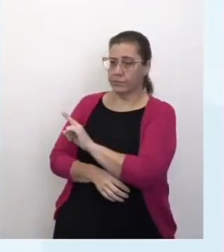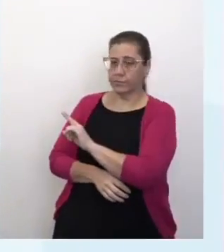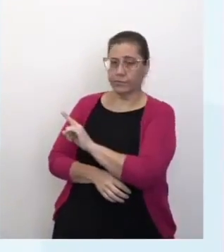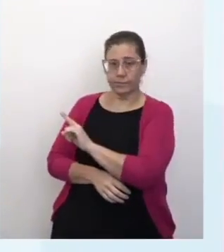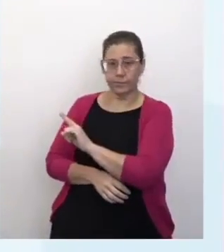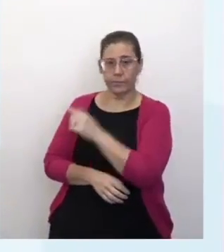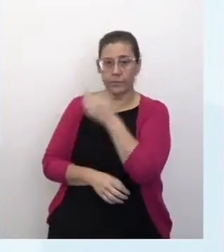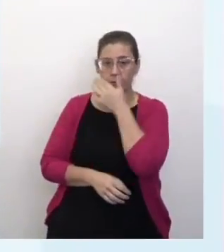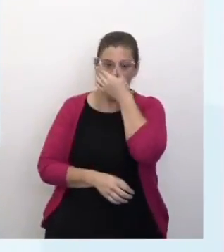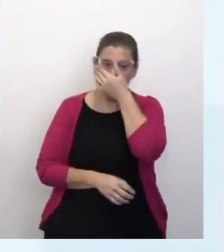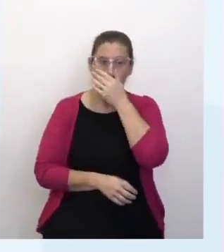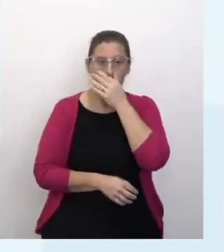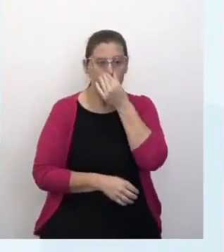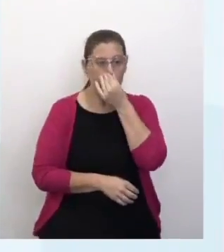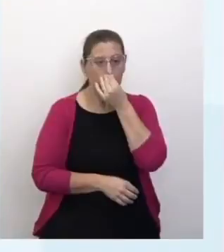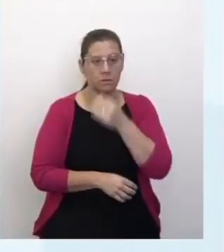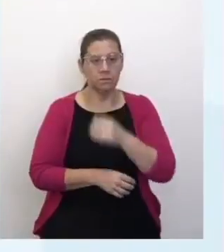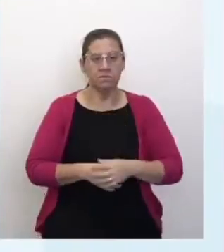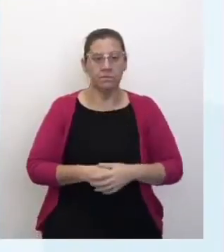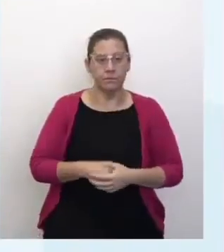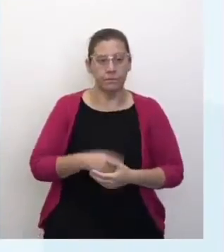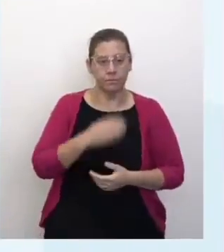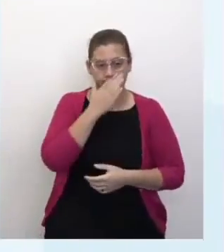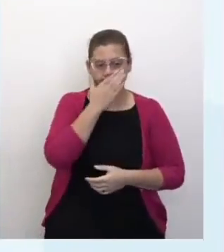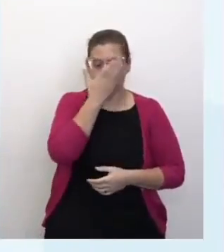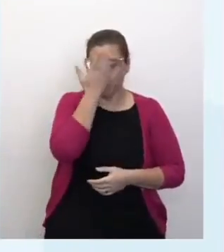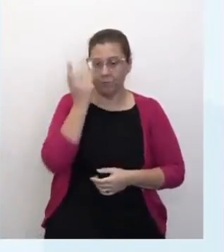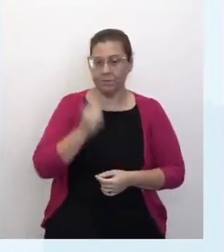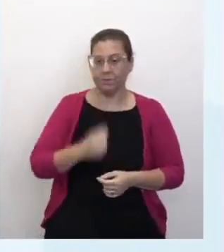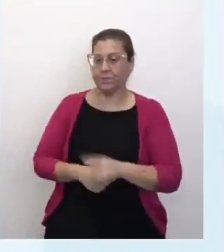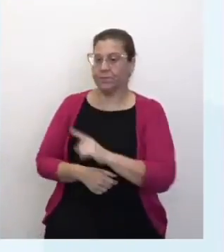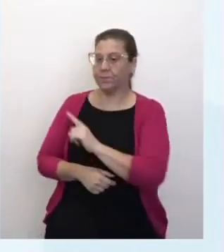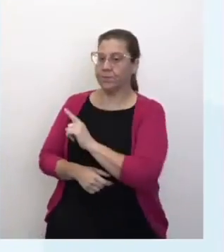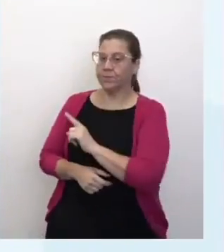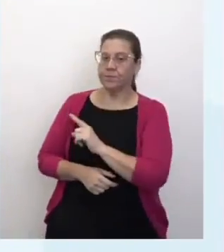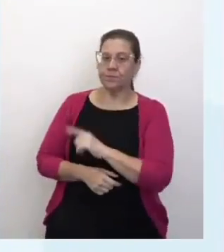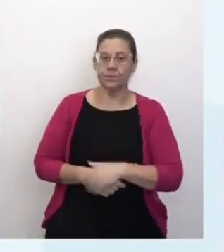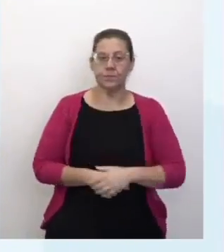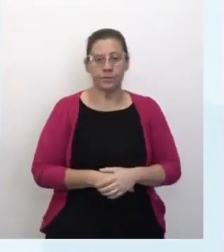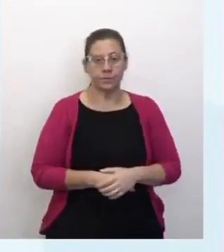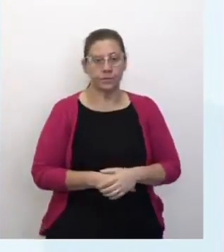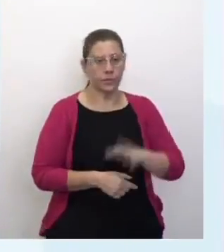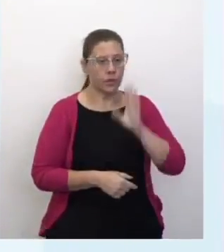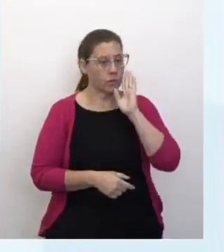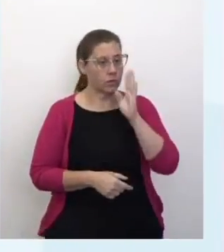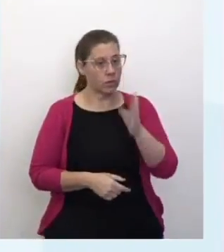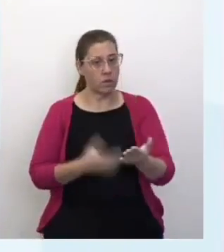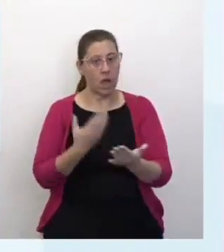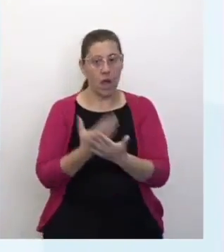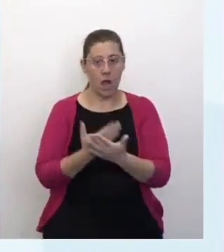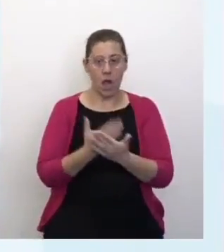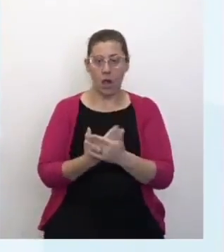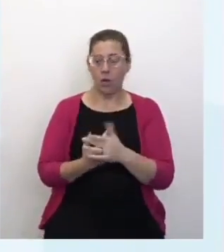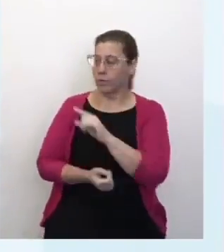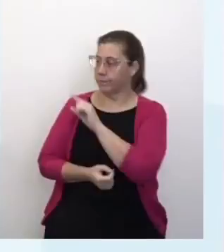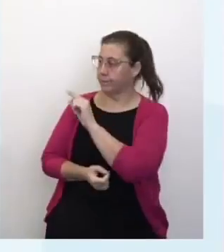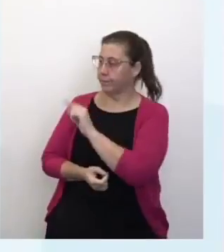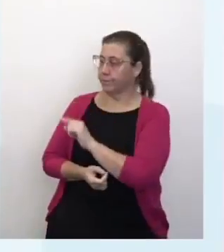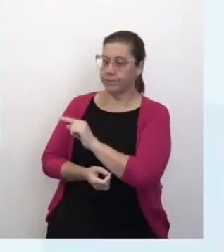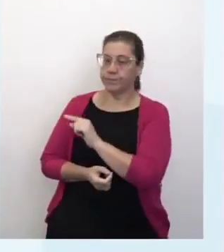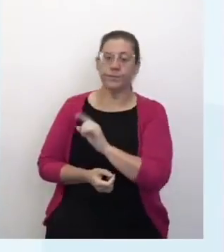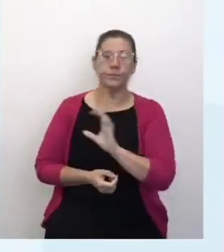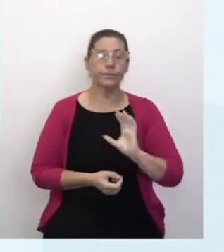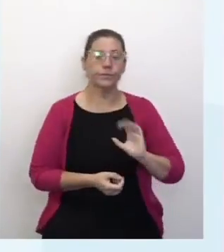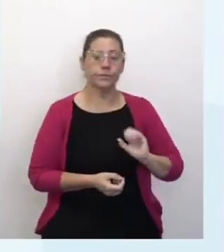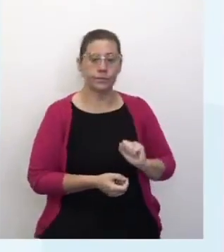admitimos, acontece. Olha só, trouxemos para vocês, agora sim, direcionado na aula, a concepção de amor da aula.